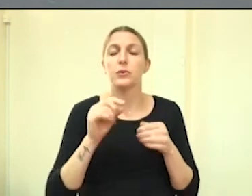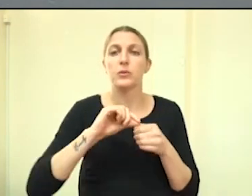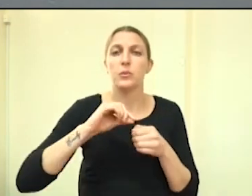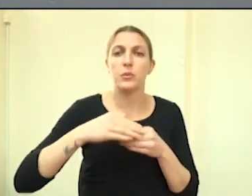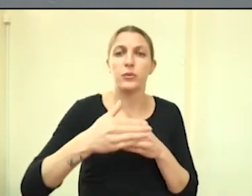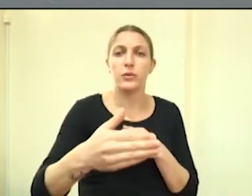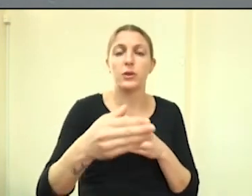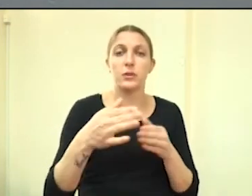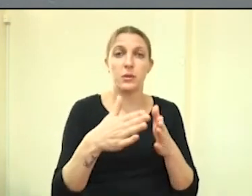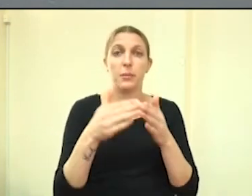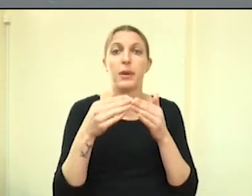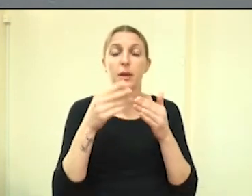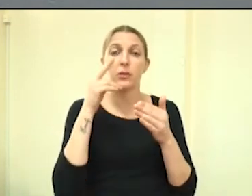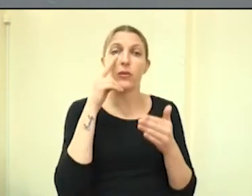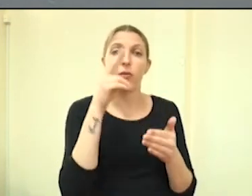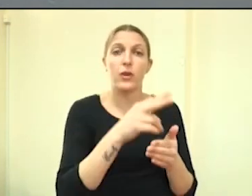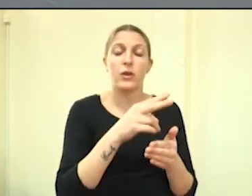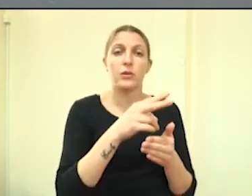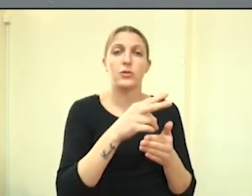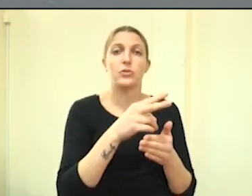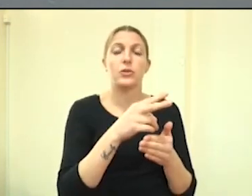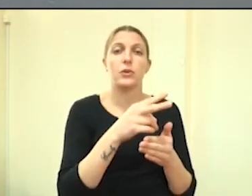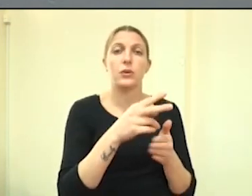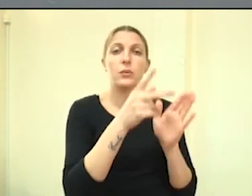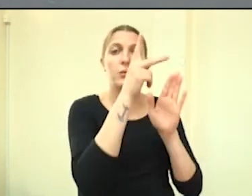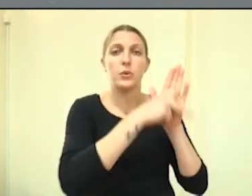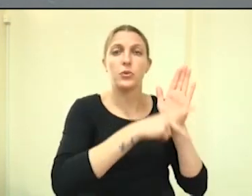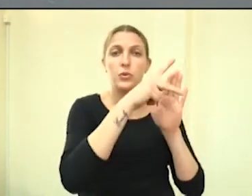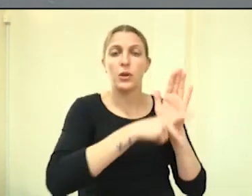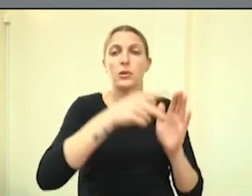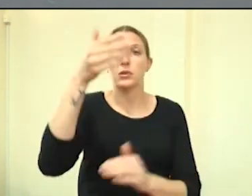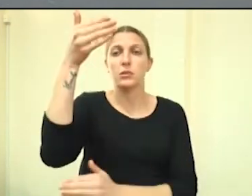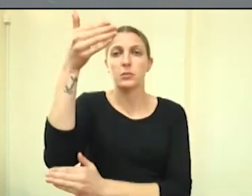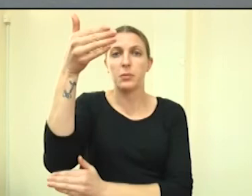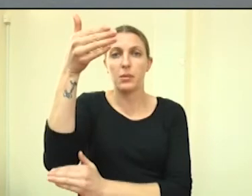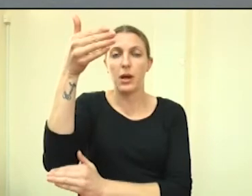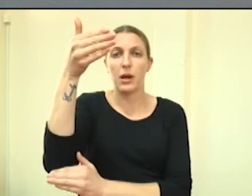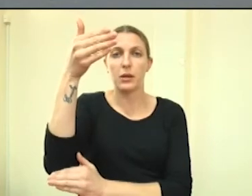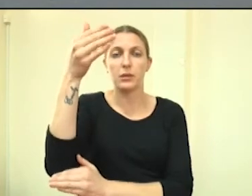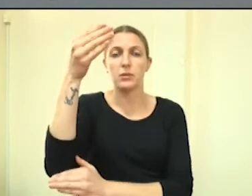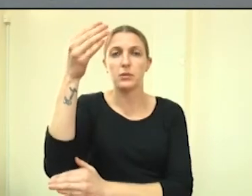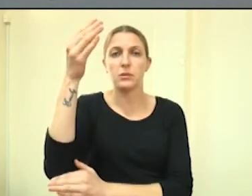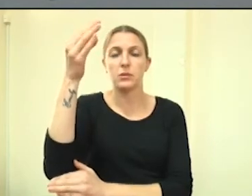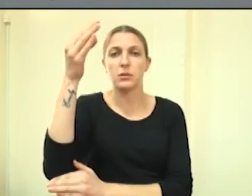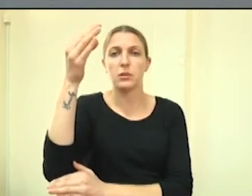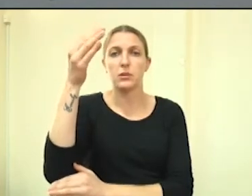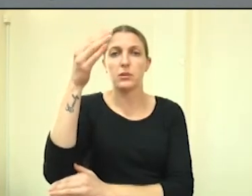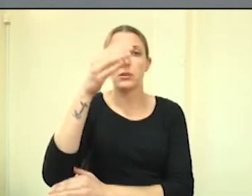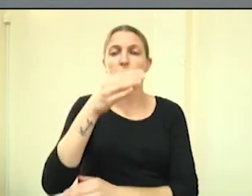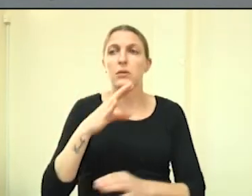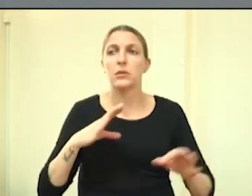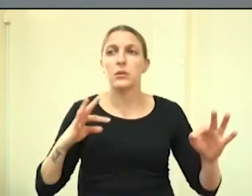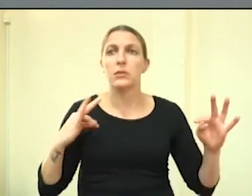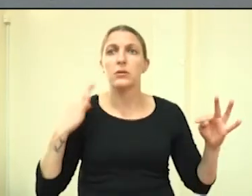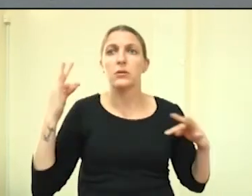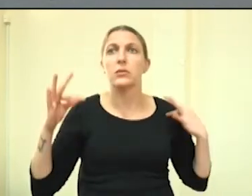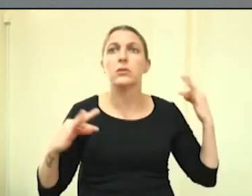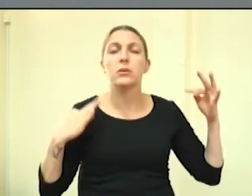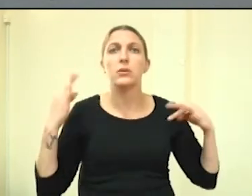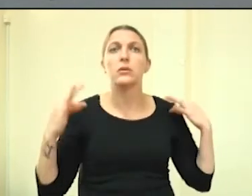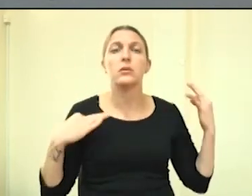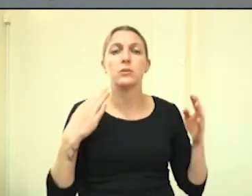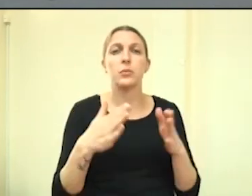revisto o projeto das placas de sinalização turística. Autora Sandra Regina Piccoli. Pedido de providência número